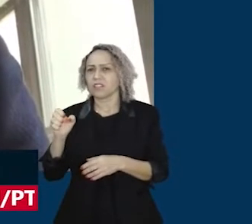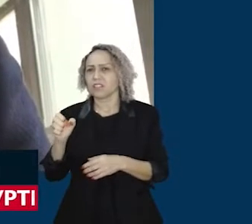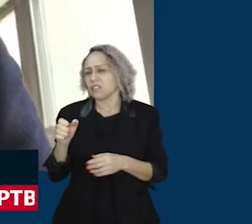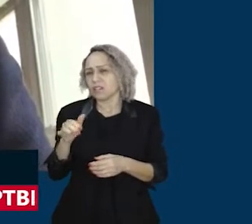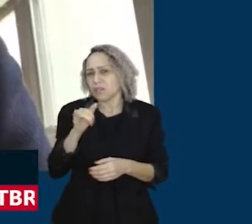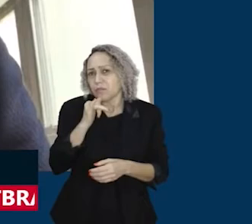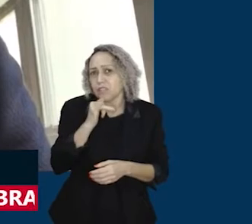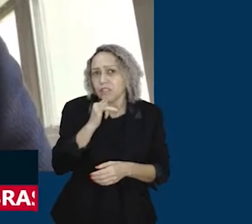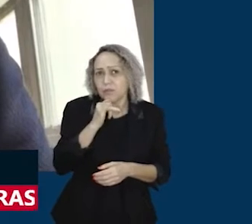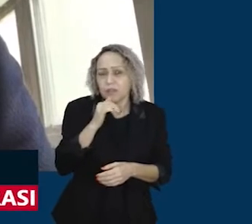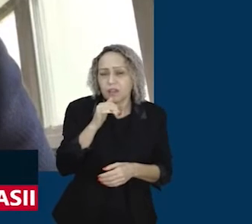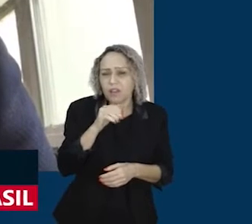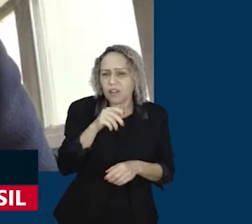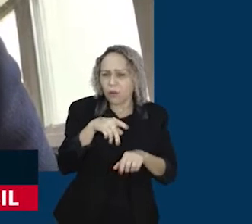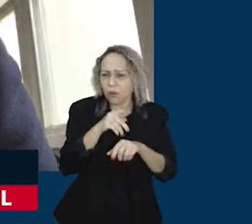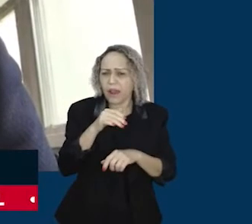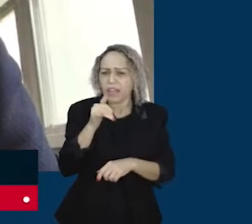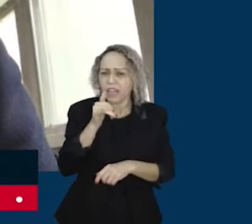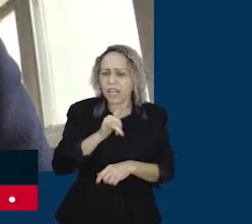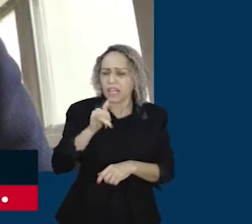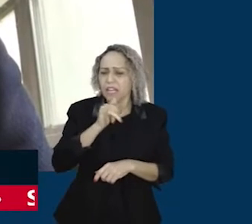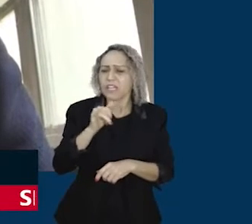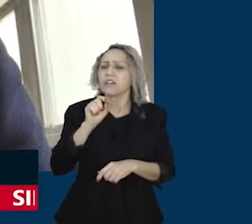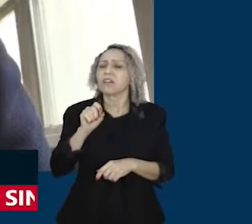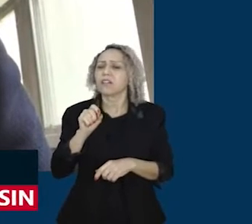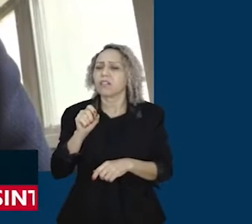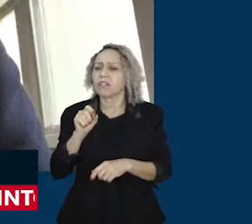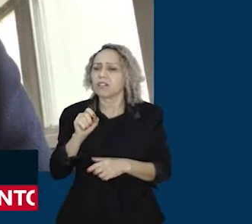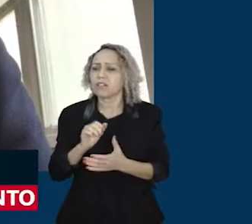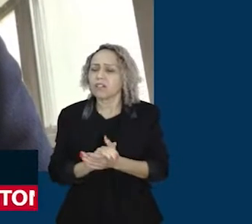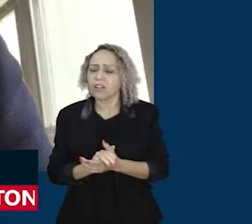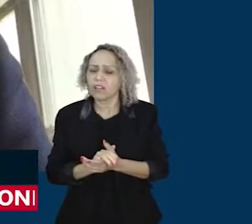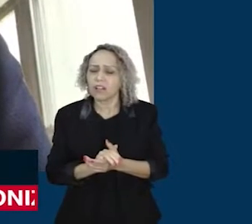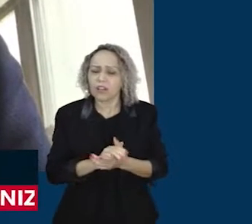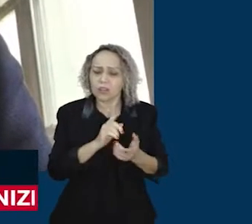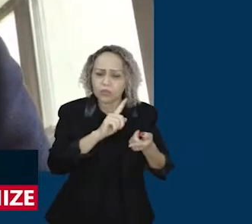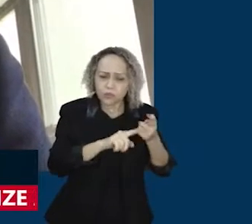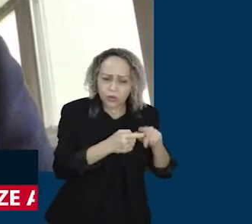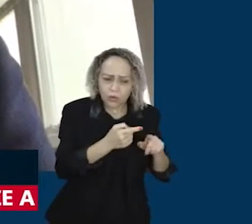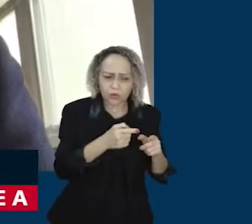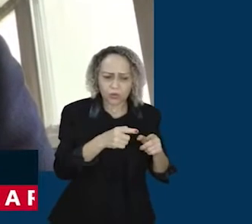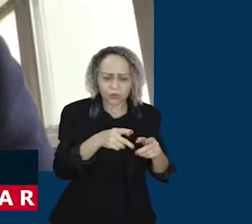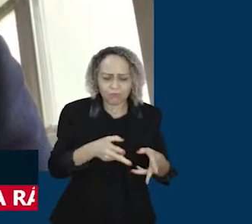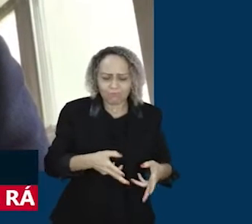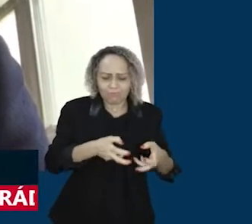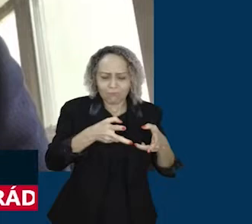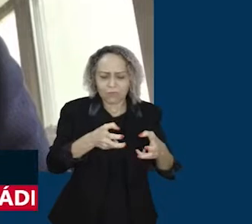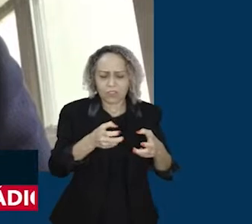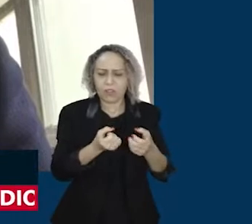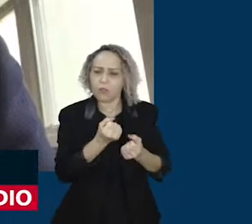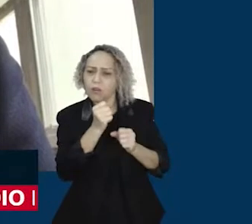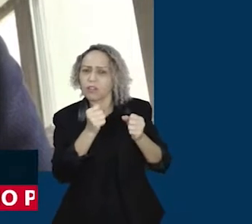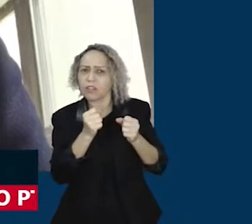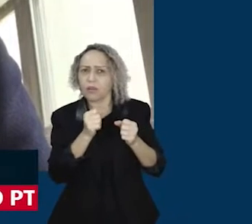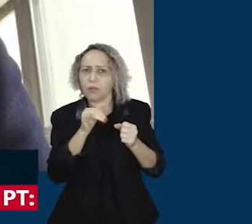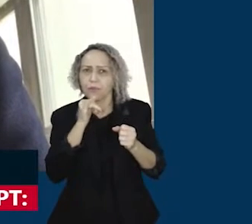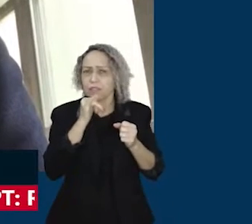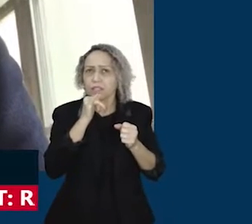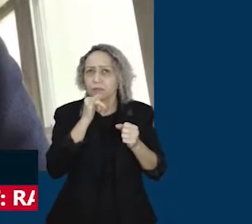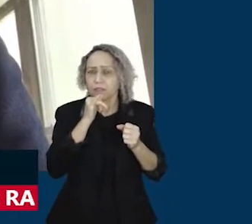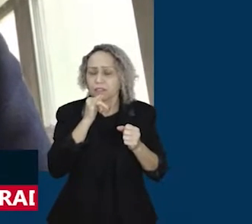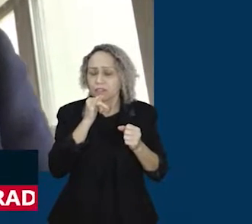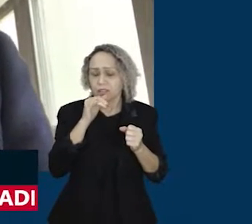Inglaterra fez agora um imposto em cima das empresas de EIP, de exploração e produção, que acima do determinado patamar de preço